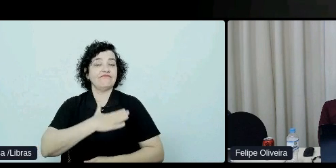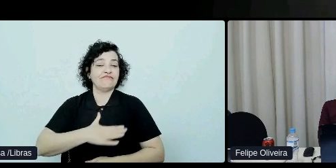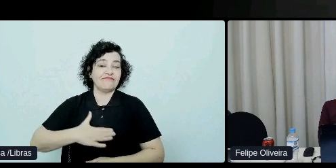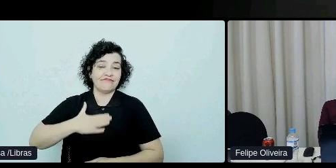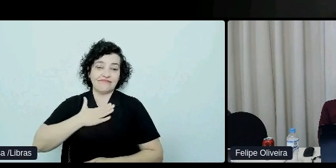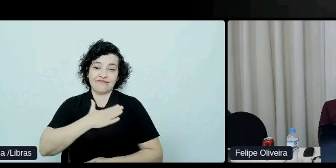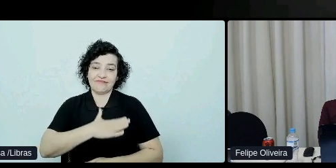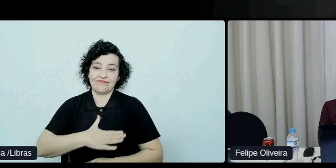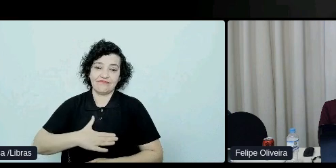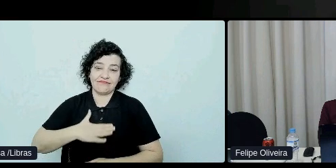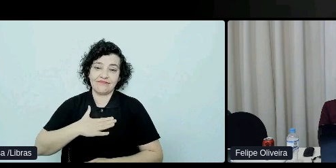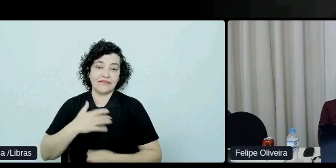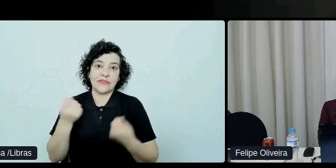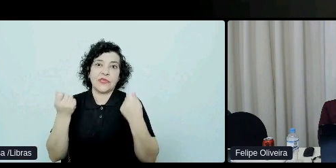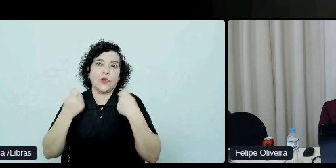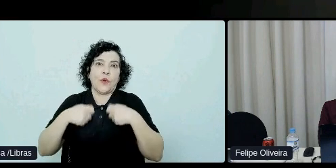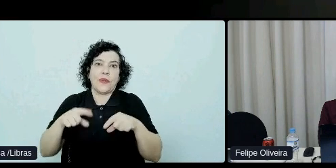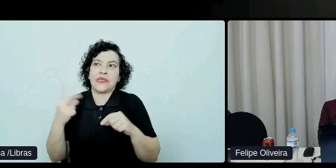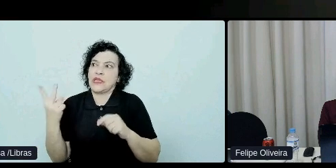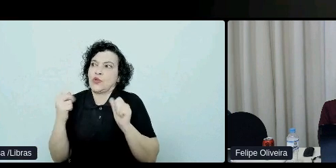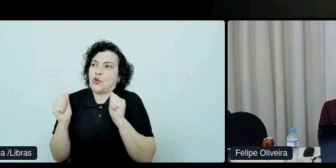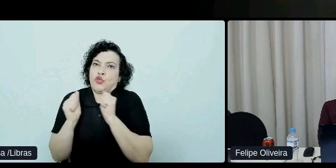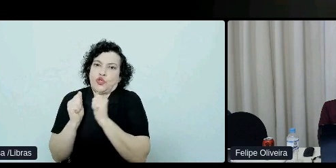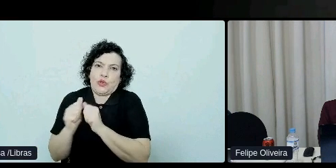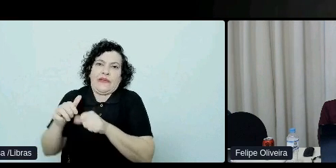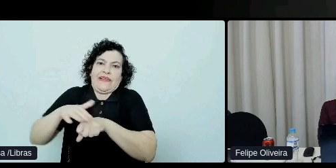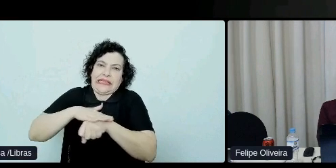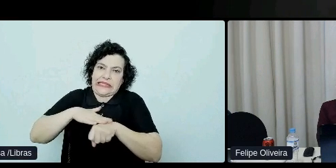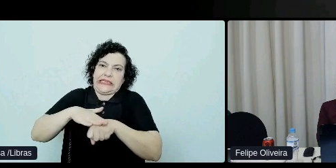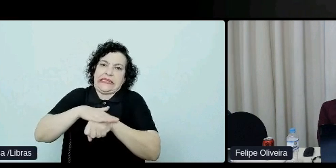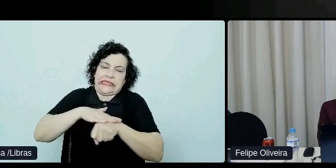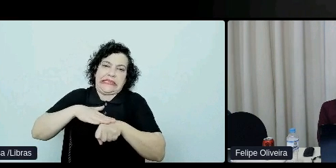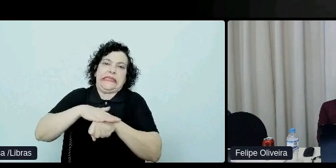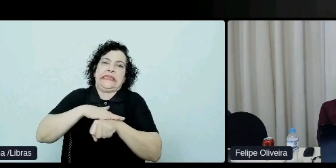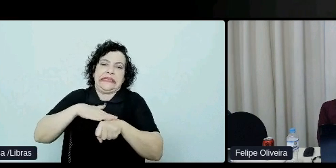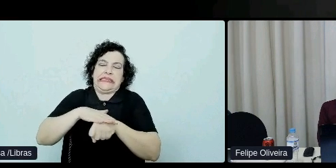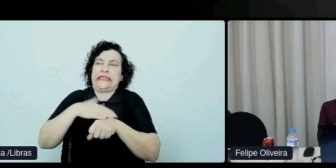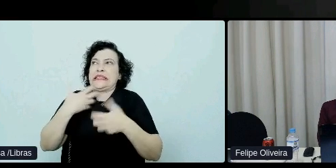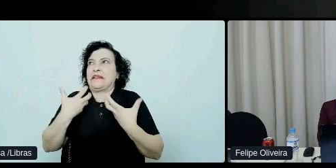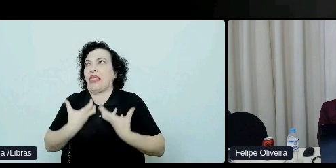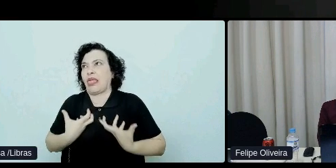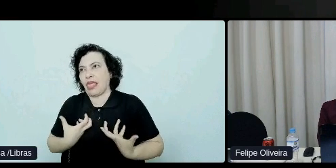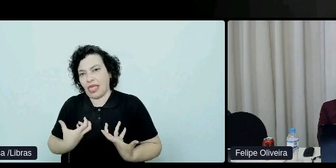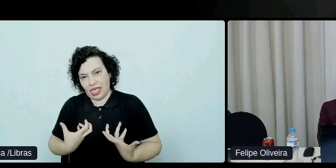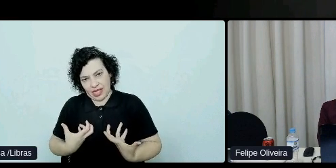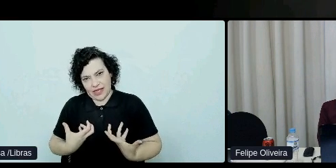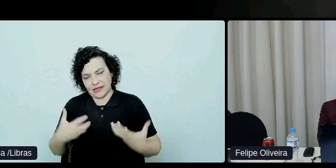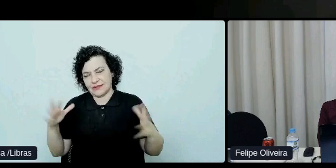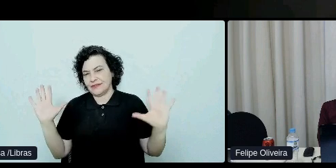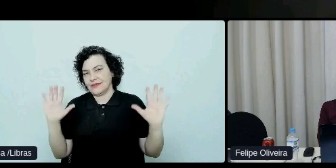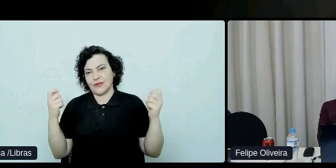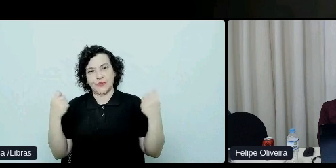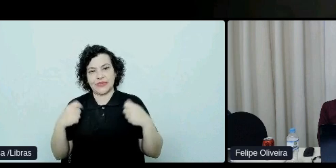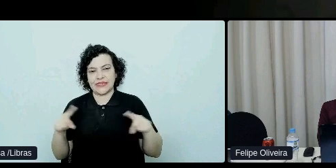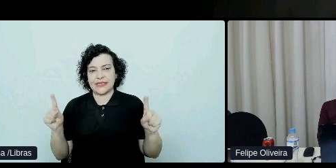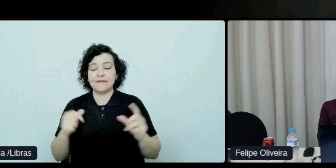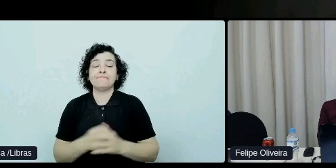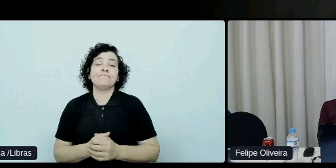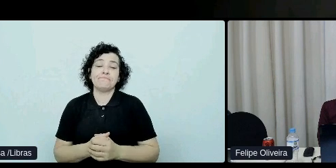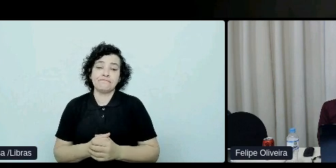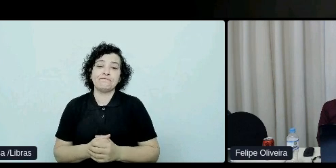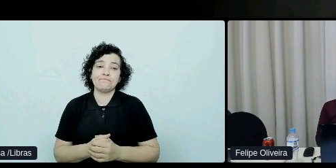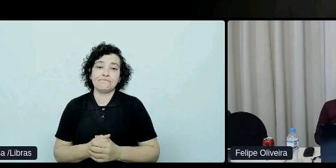que ser falando um monte de coisa e tendo que fazer um monte de coisa que cansa demais. É isso.